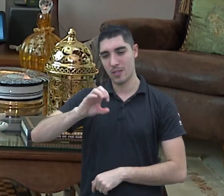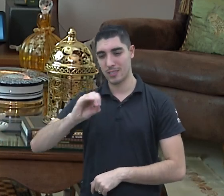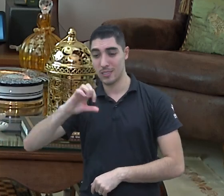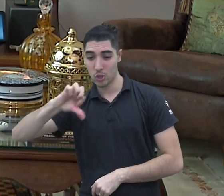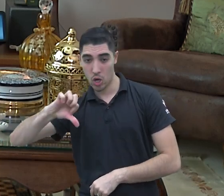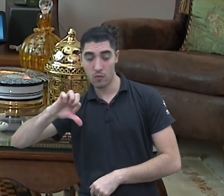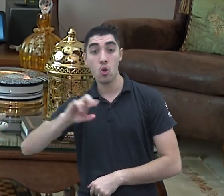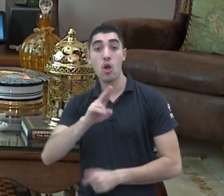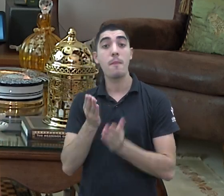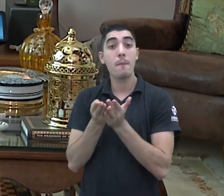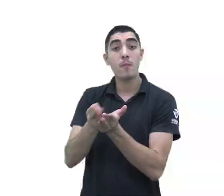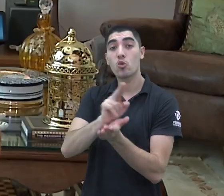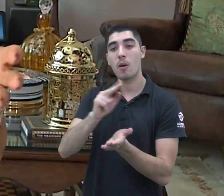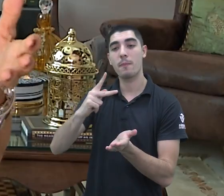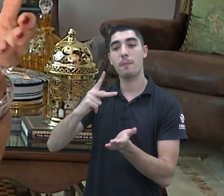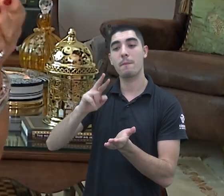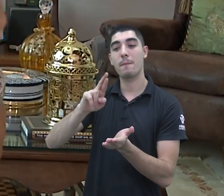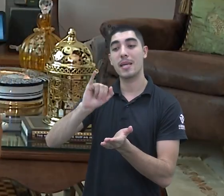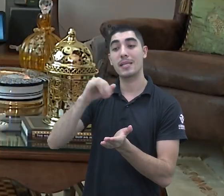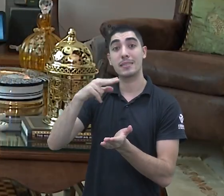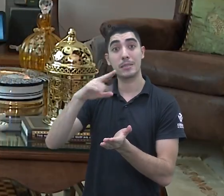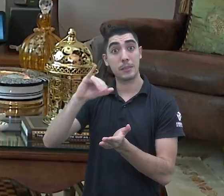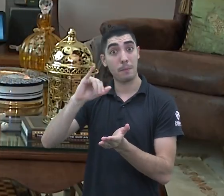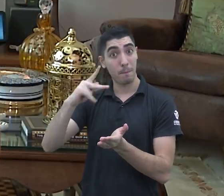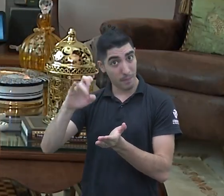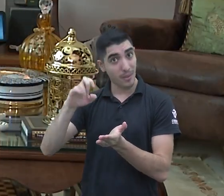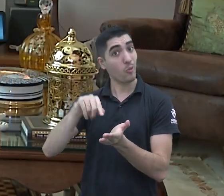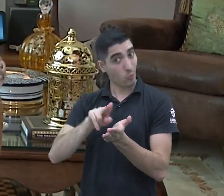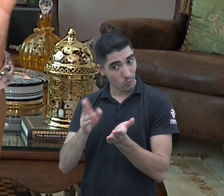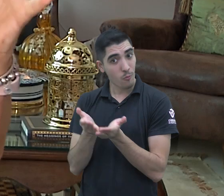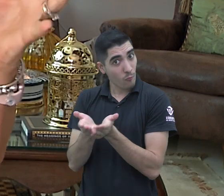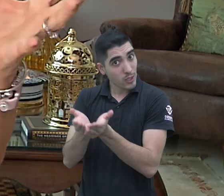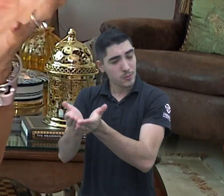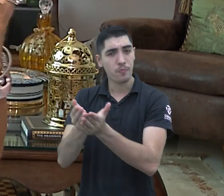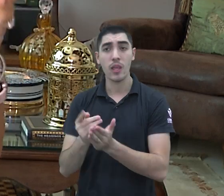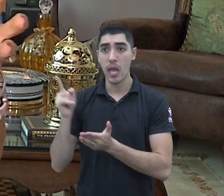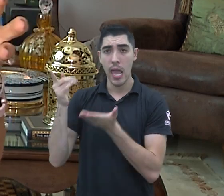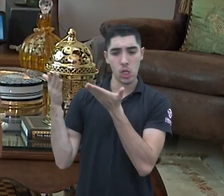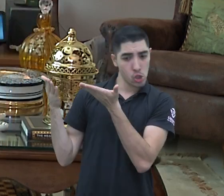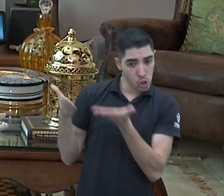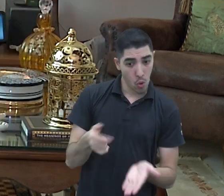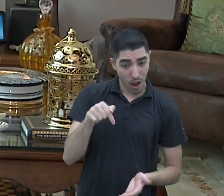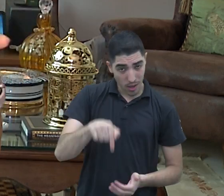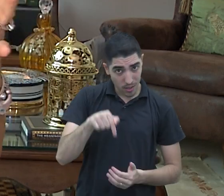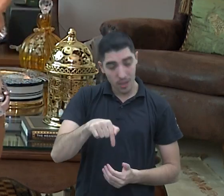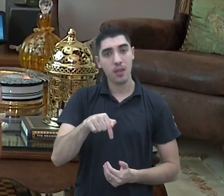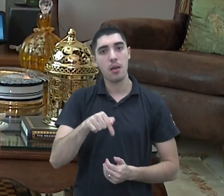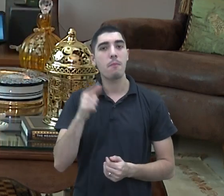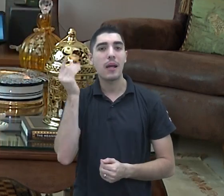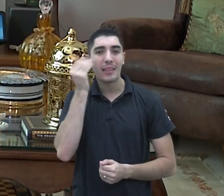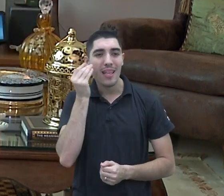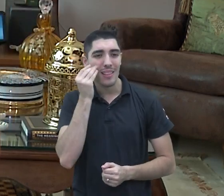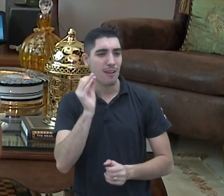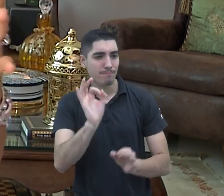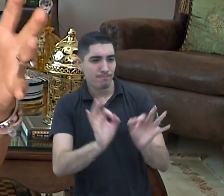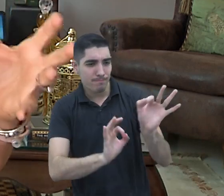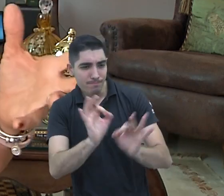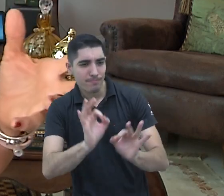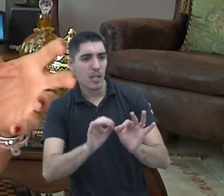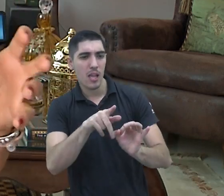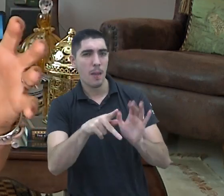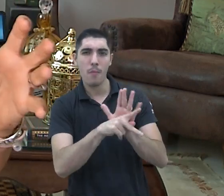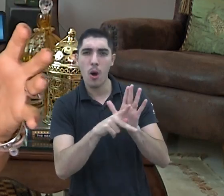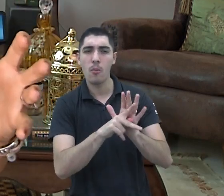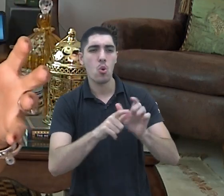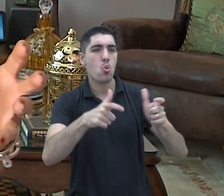dele, Príncipe di Udine. Ele veio para cá para realmente ajudar a montar uma perto de Pedreira ou em